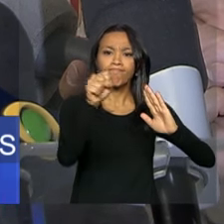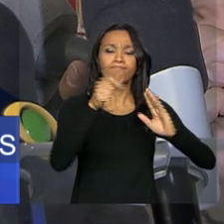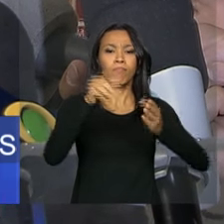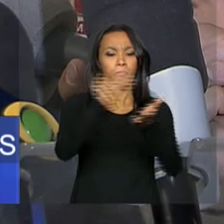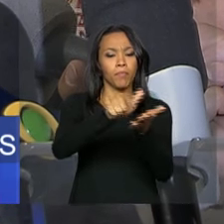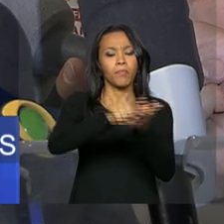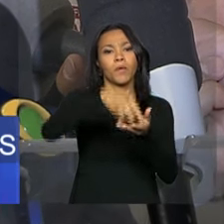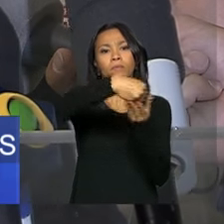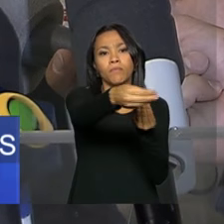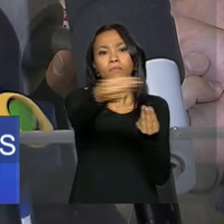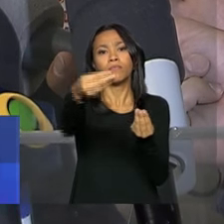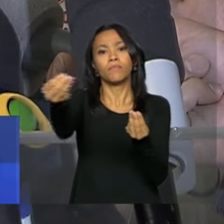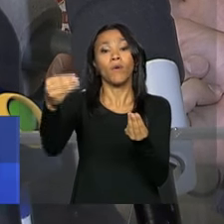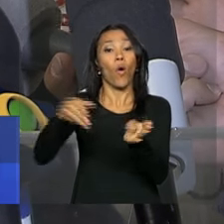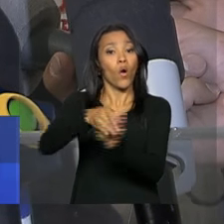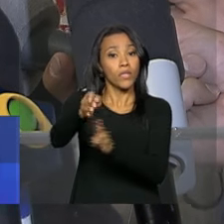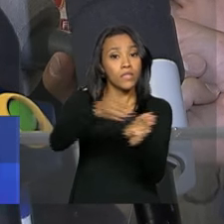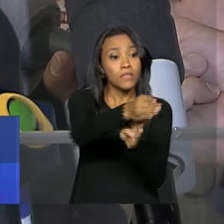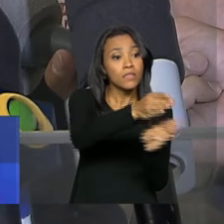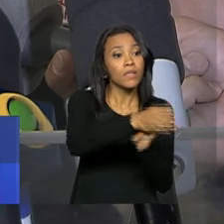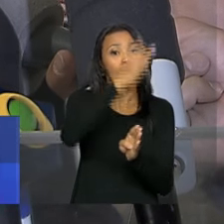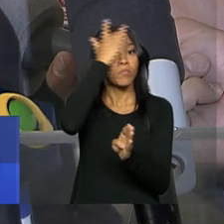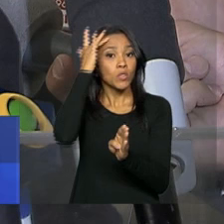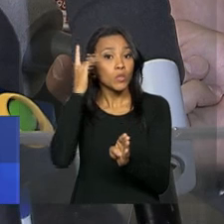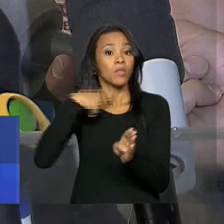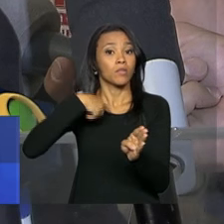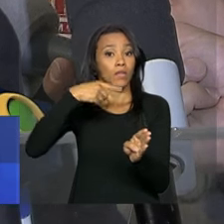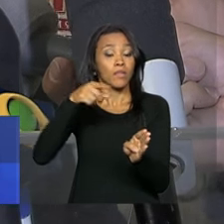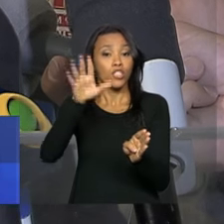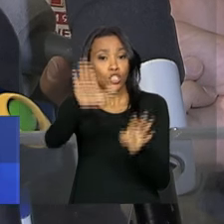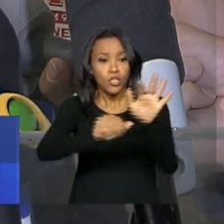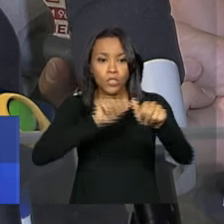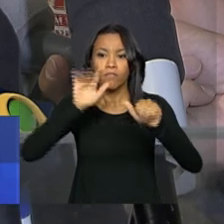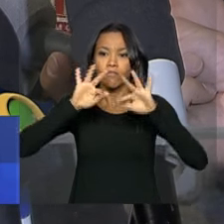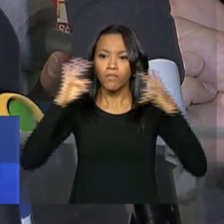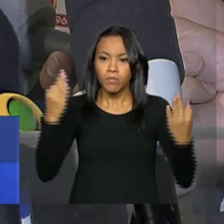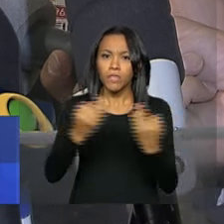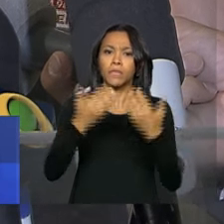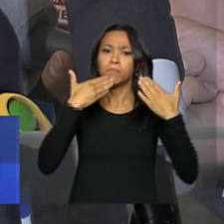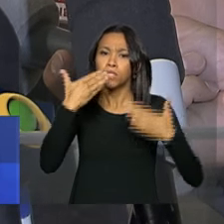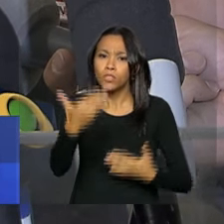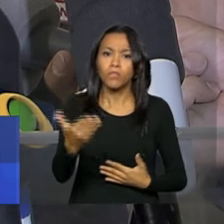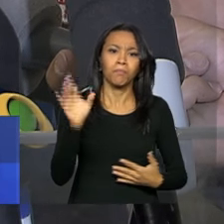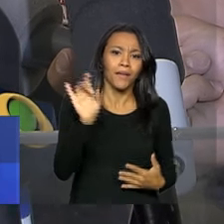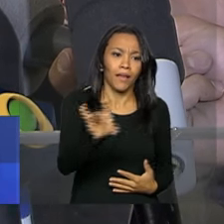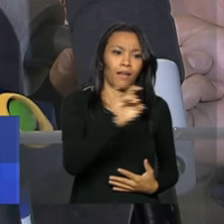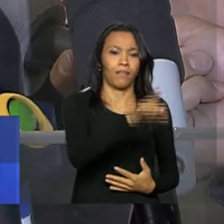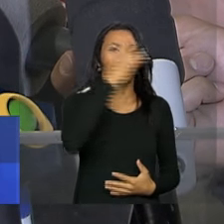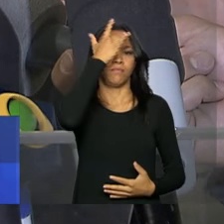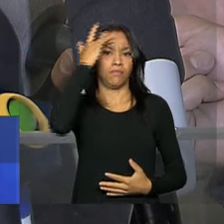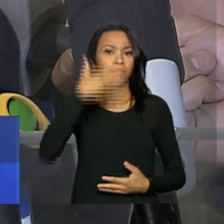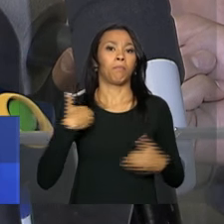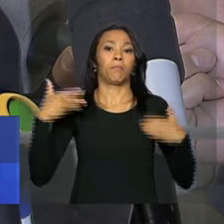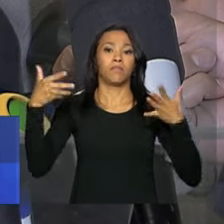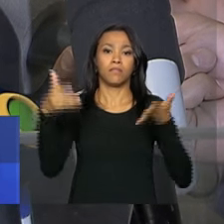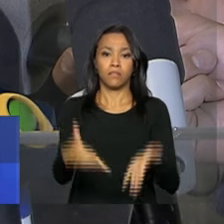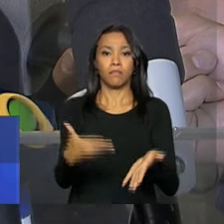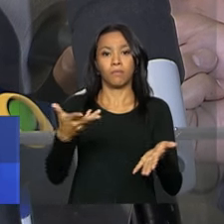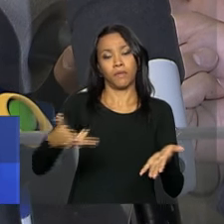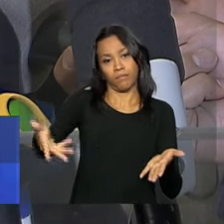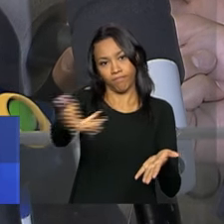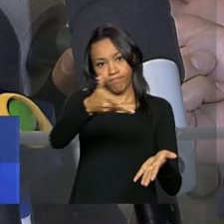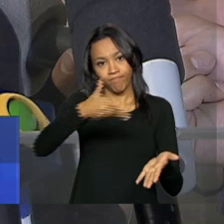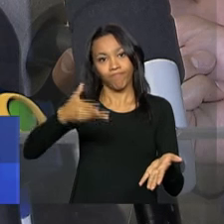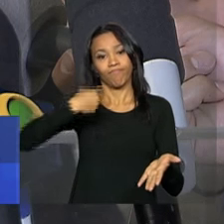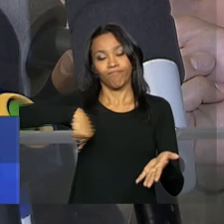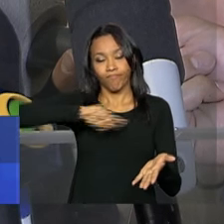panfletos orientando as pessoas chamando as famílias pedindo a elas para participar dessa mobilização